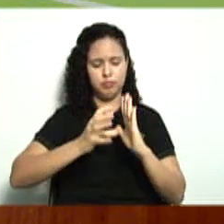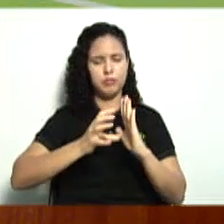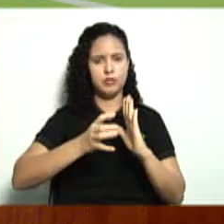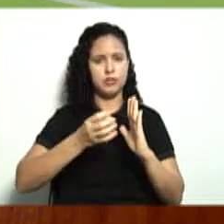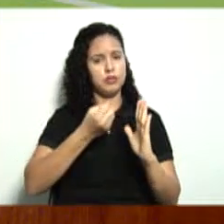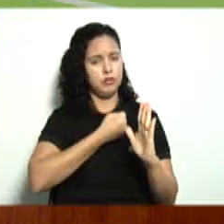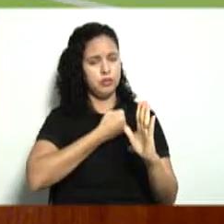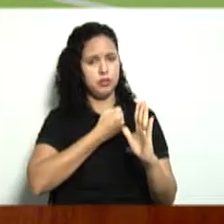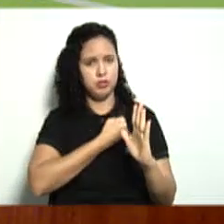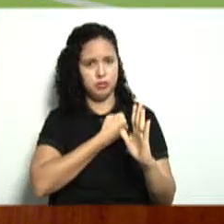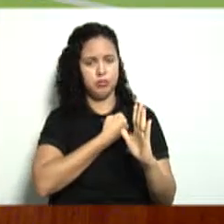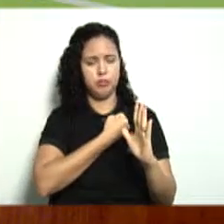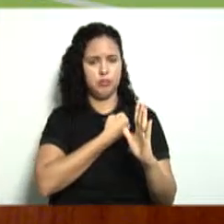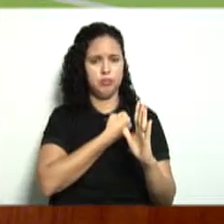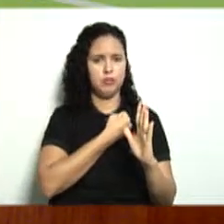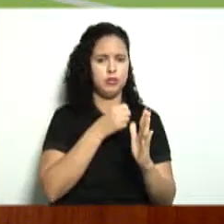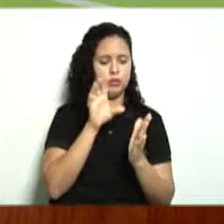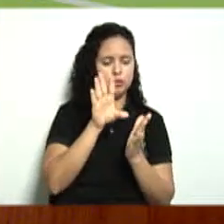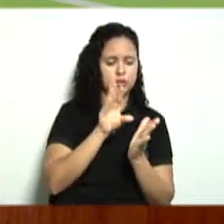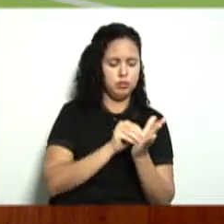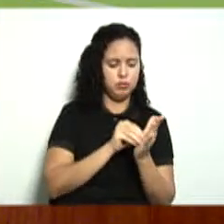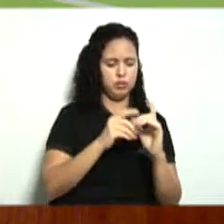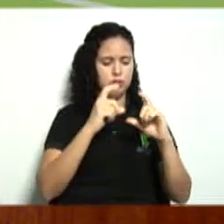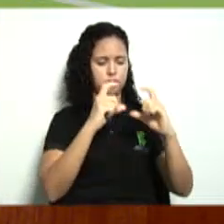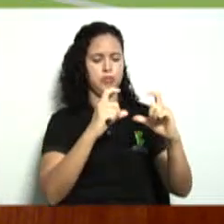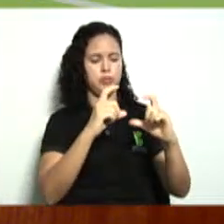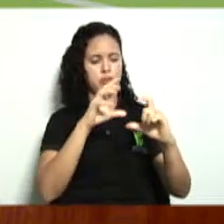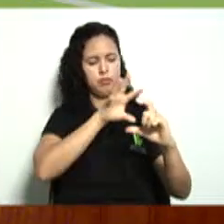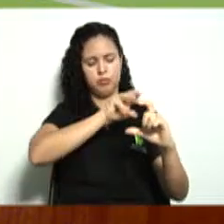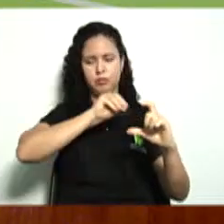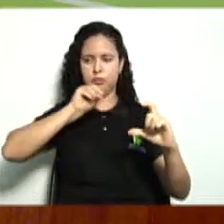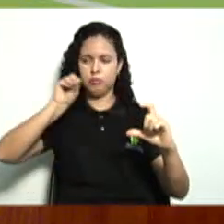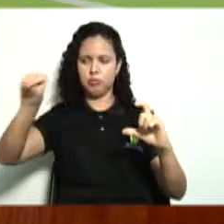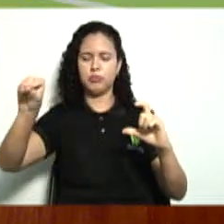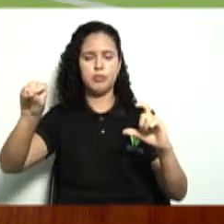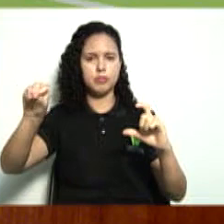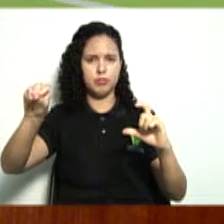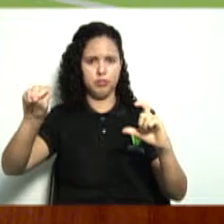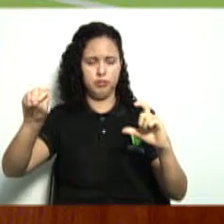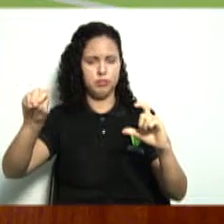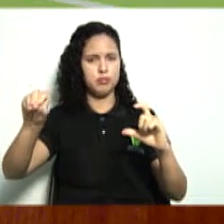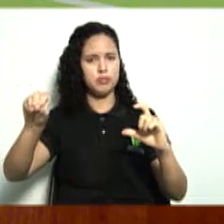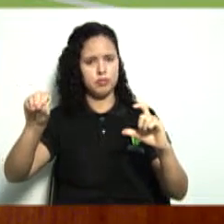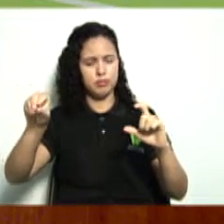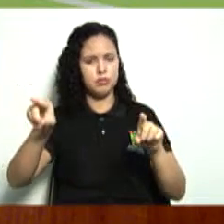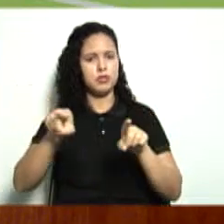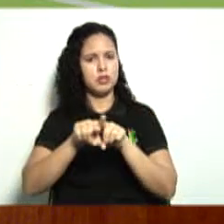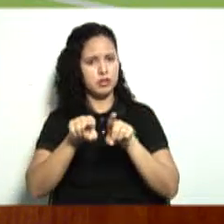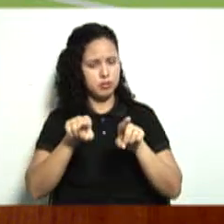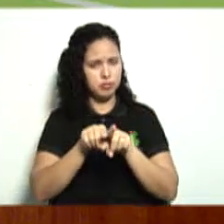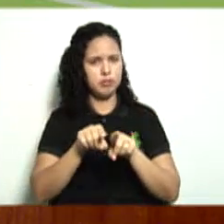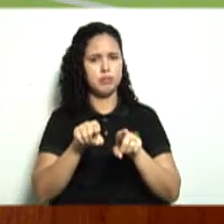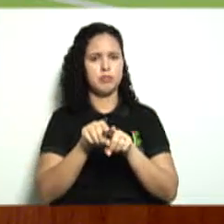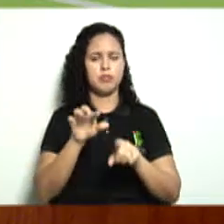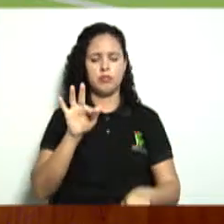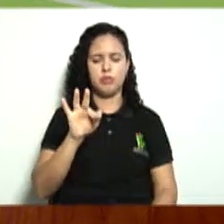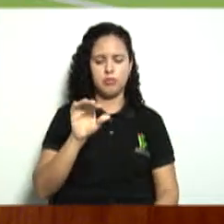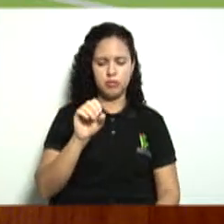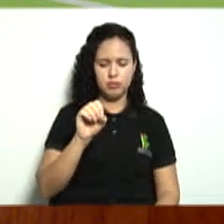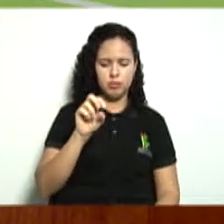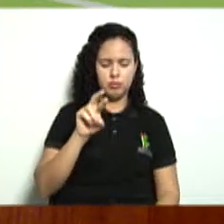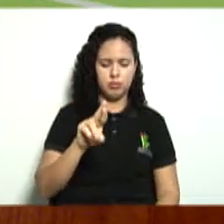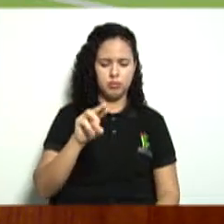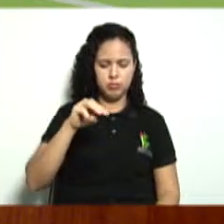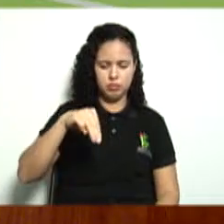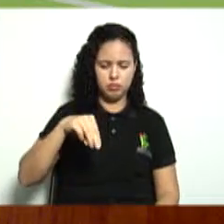número. Então, você vai passar aquela fórmula de uma célula para outra, você vai passar a fórmula integral. É isso? Não sei se